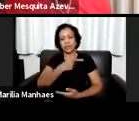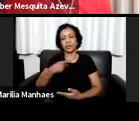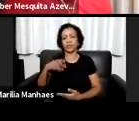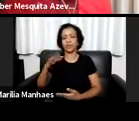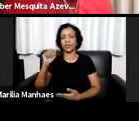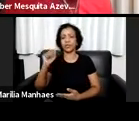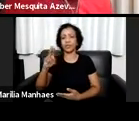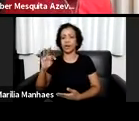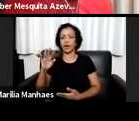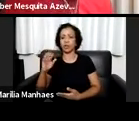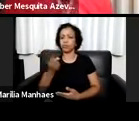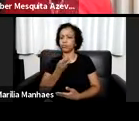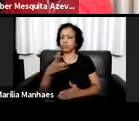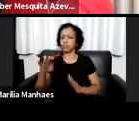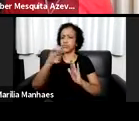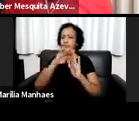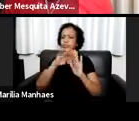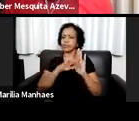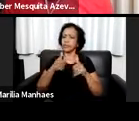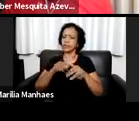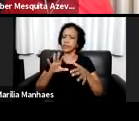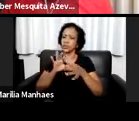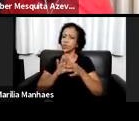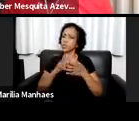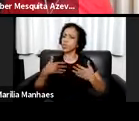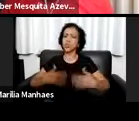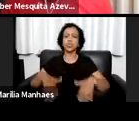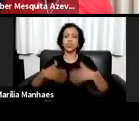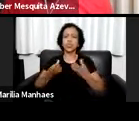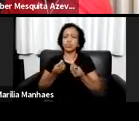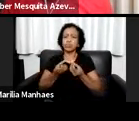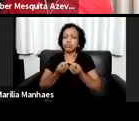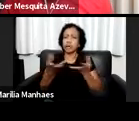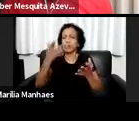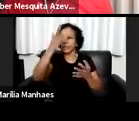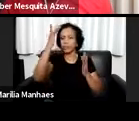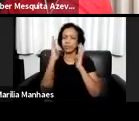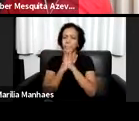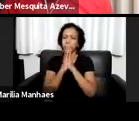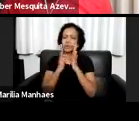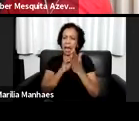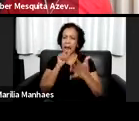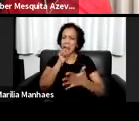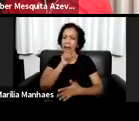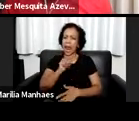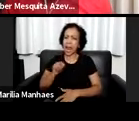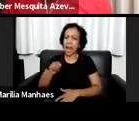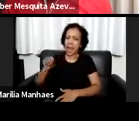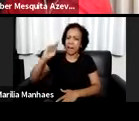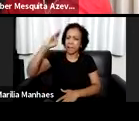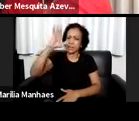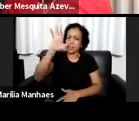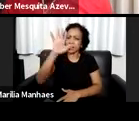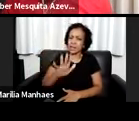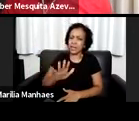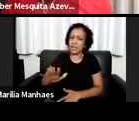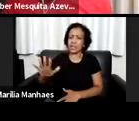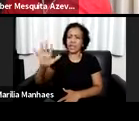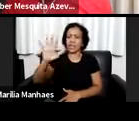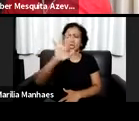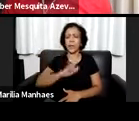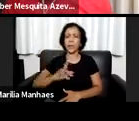conectados conosco. Impressionante a quantidade de pessoas e de tantos lugares do Brasil, de Nanuque, em Minas